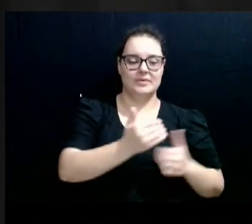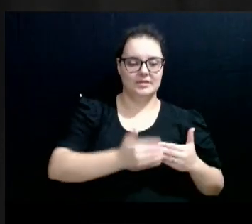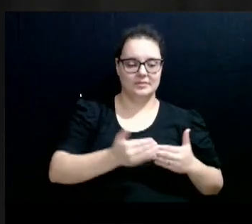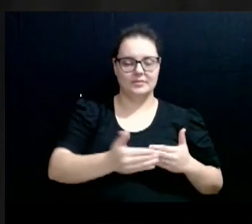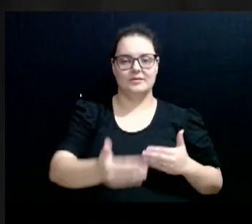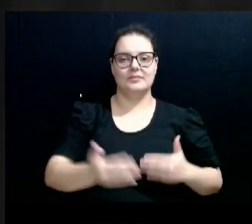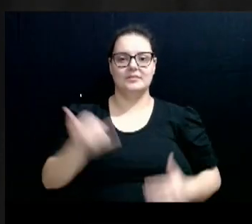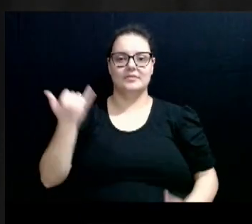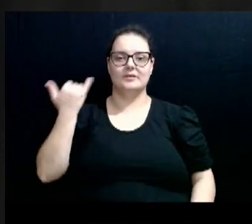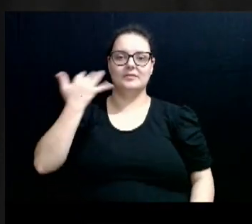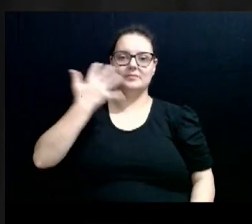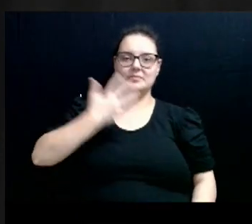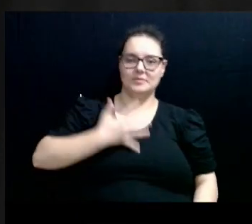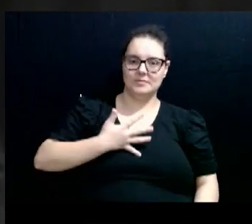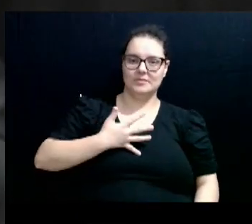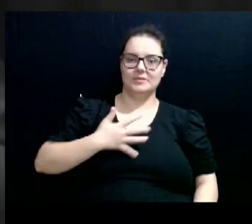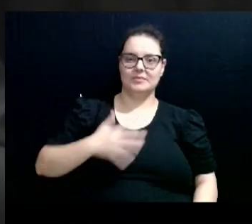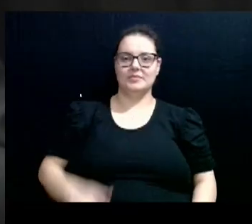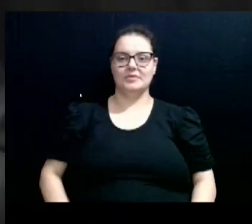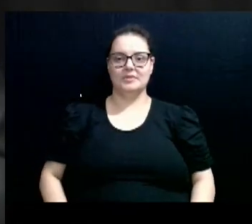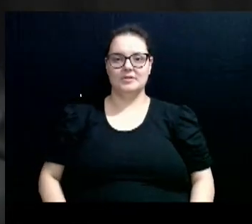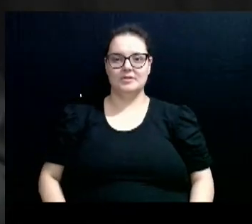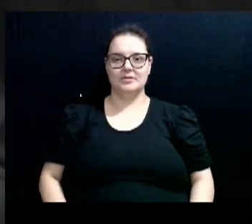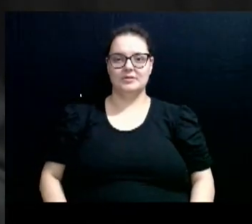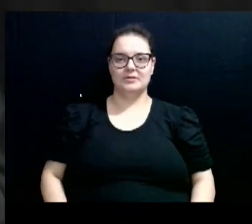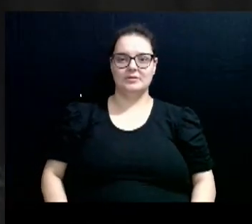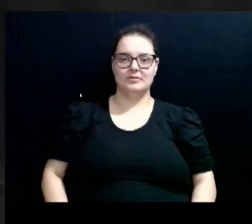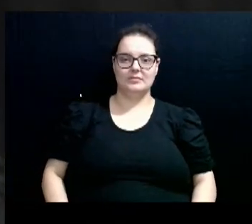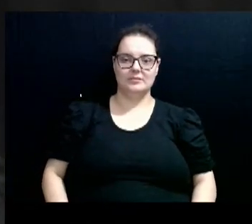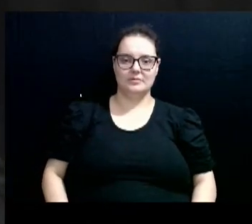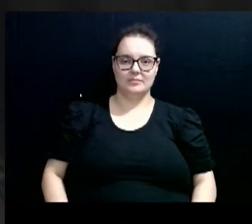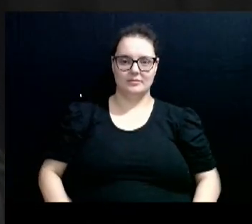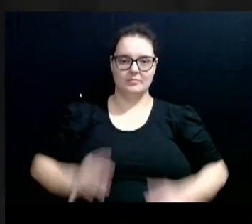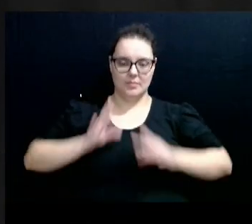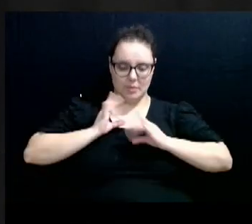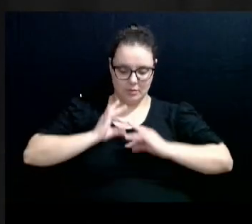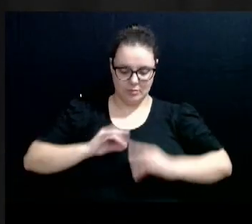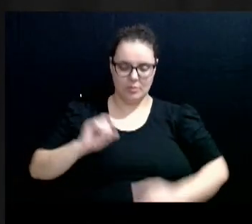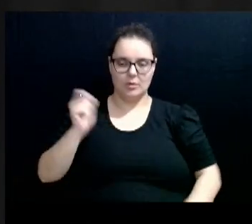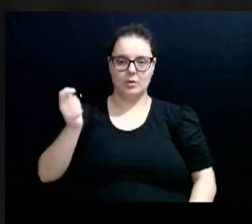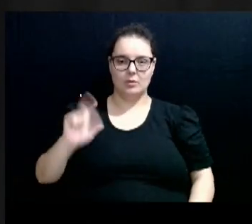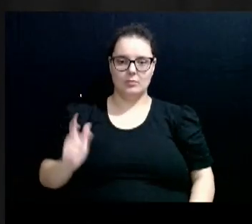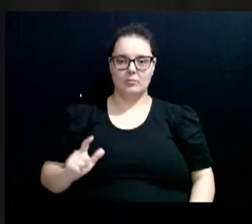descrição. Eu estou com uma camisa azul, eu tenho